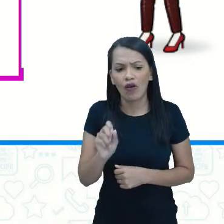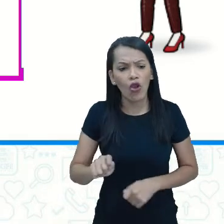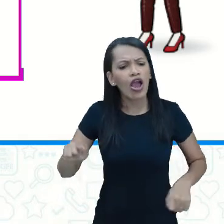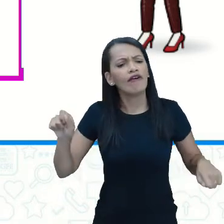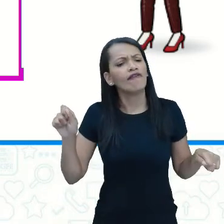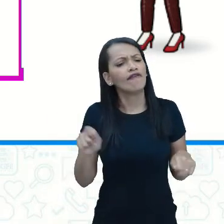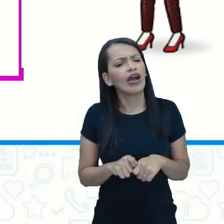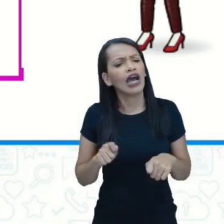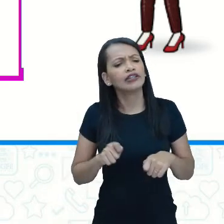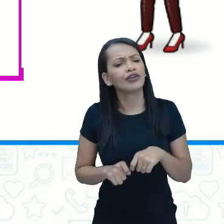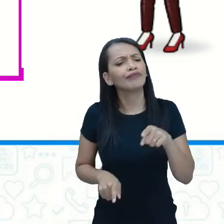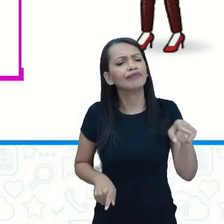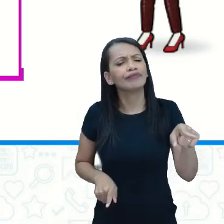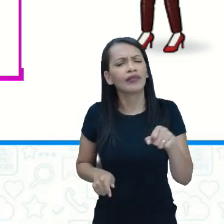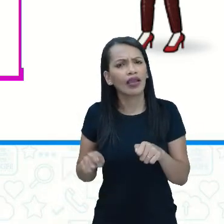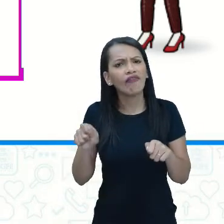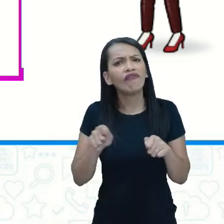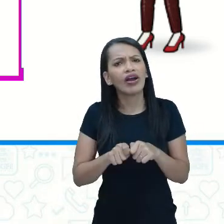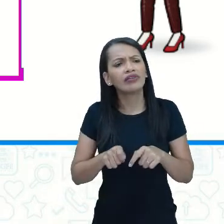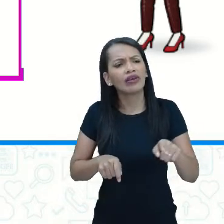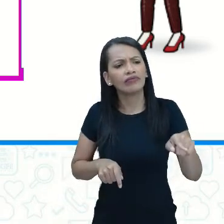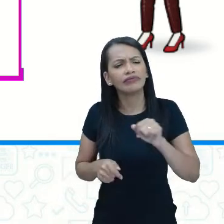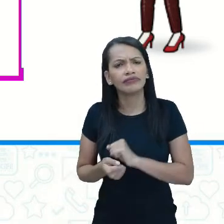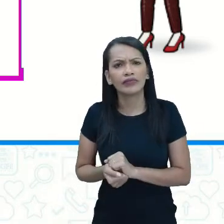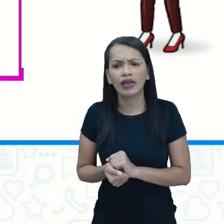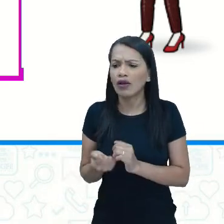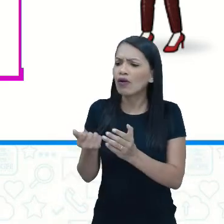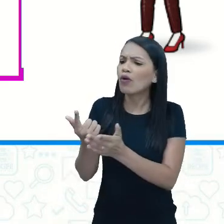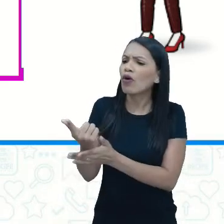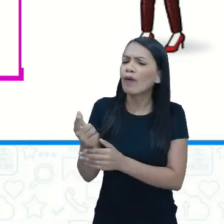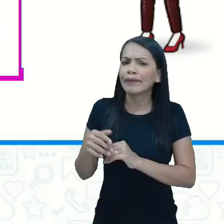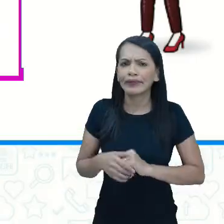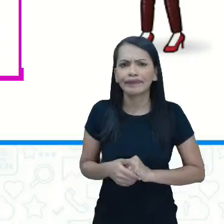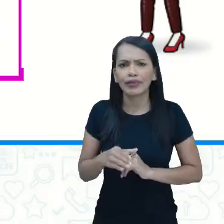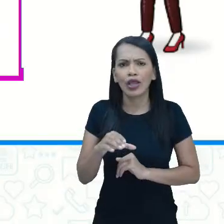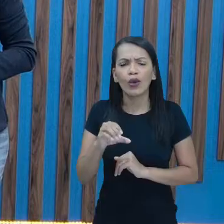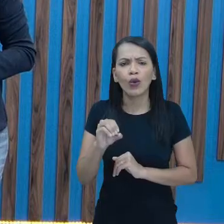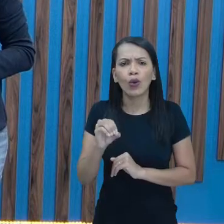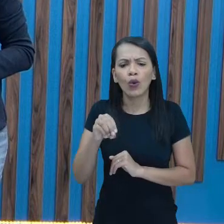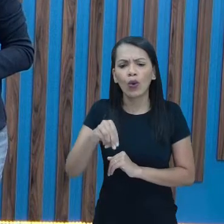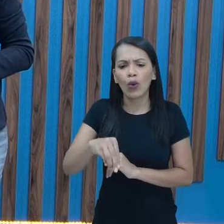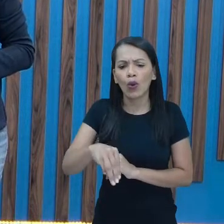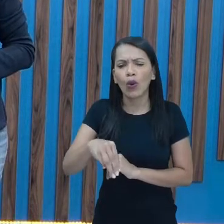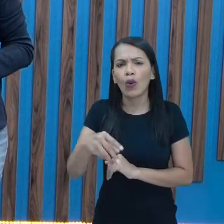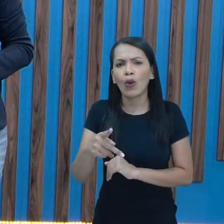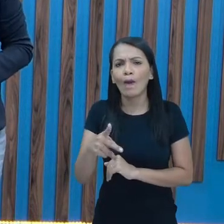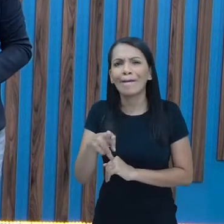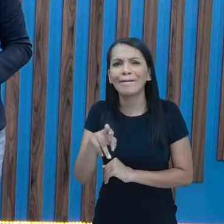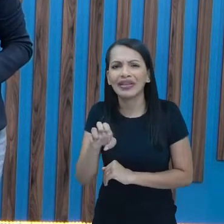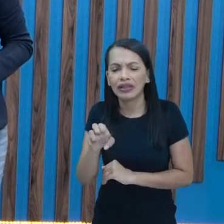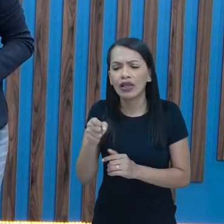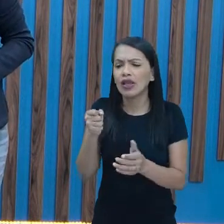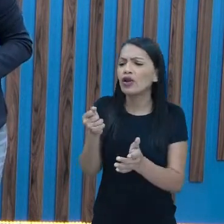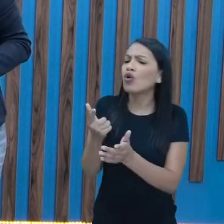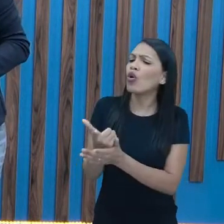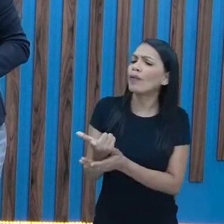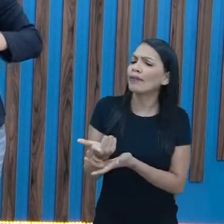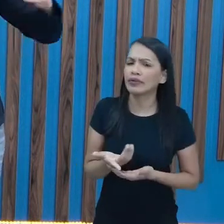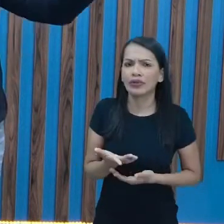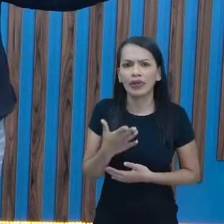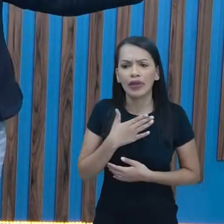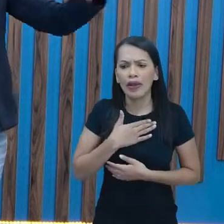isso, faça aquilo, compre alguma coisa, mande para